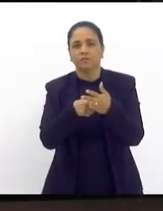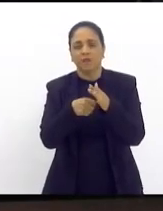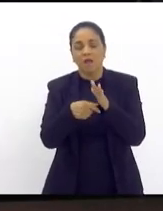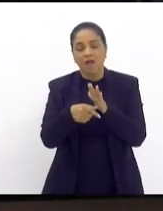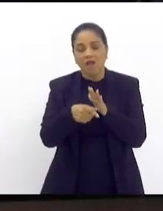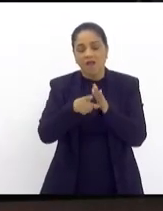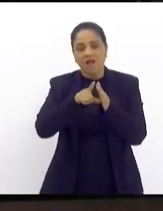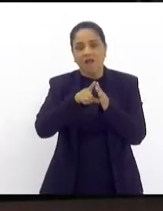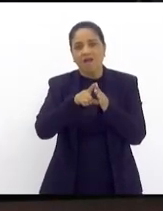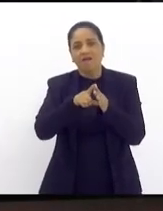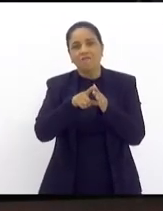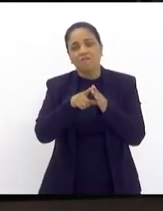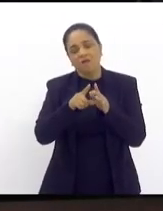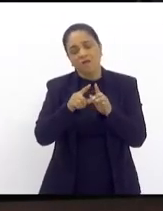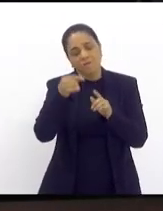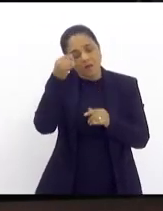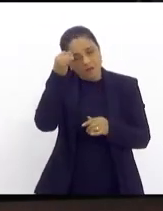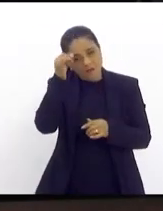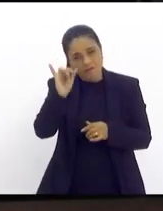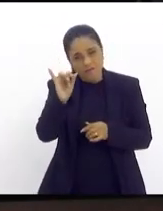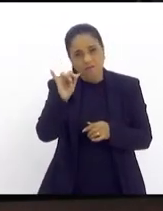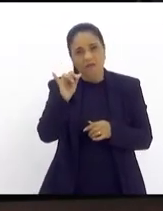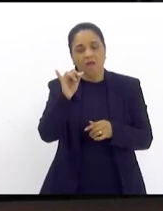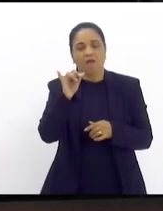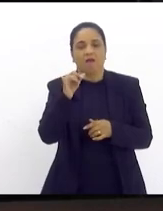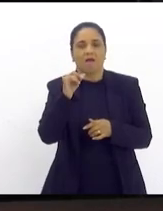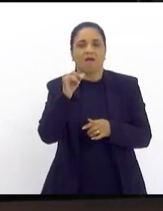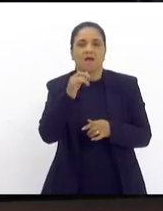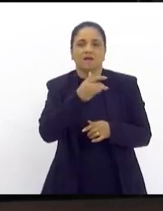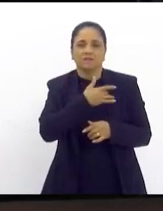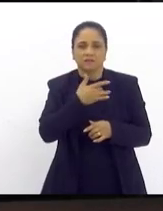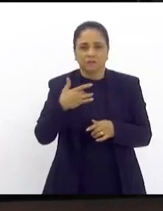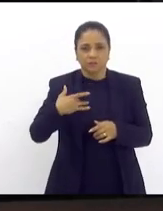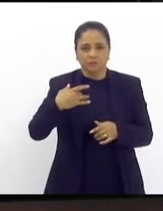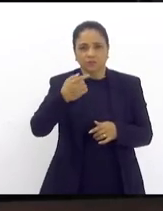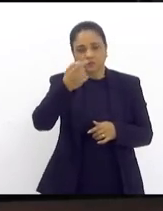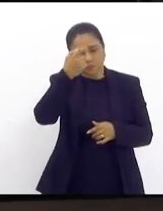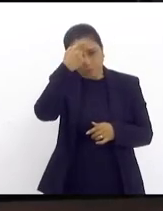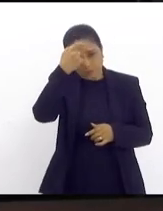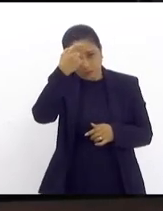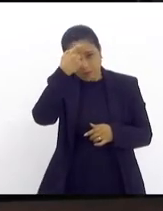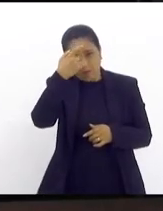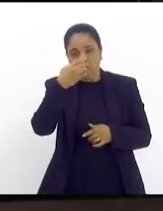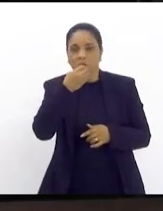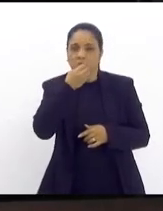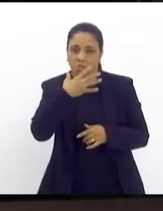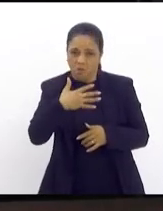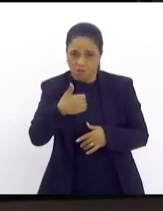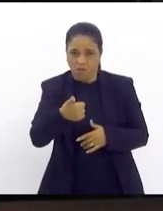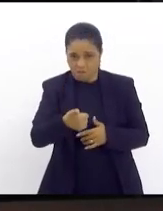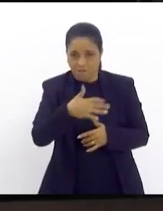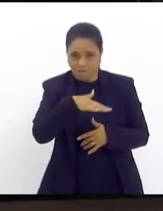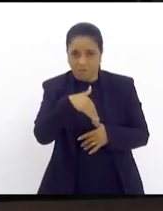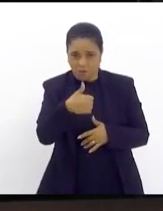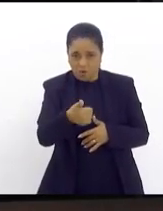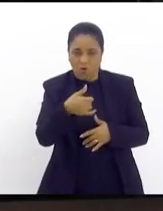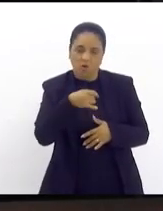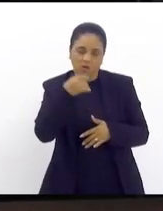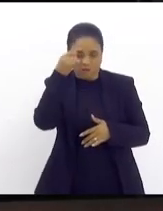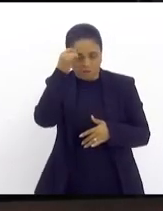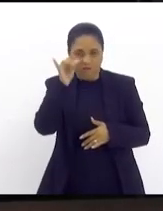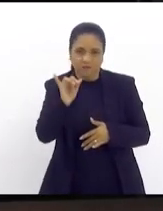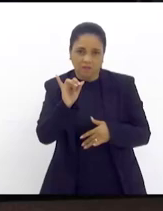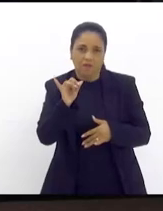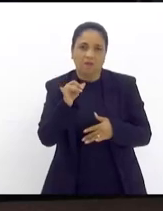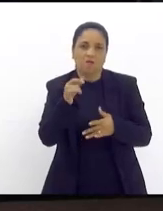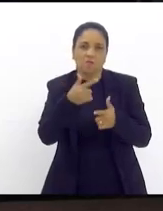manicomial imposta hoje na política pública mas não só isso de como a gente fazer ações preventivas para a saúde